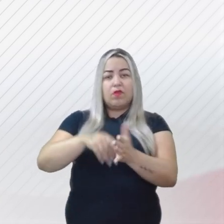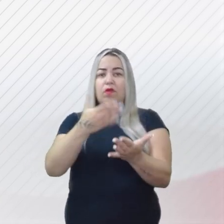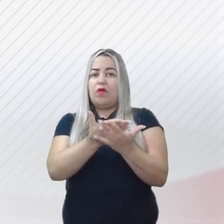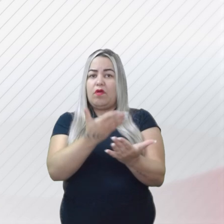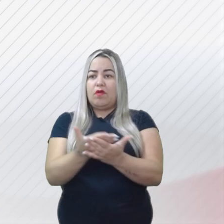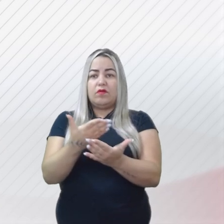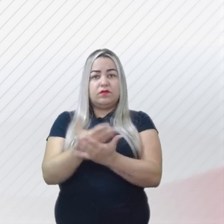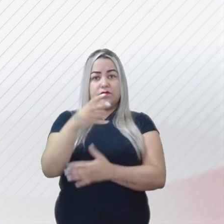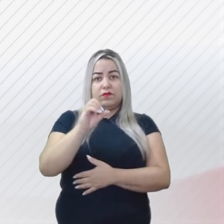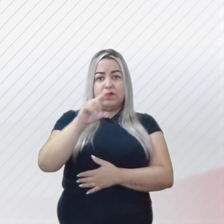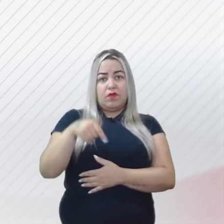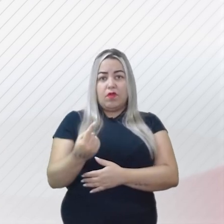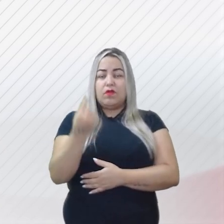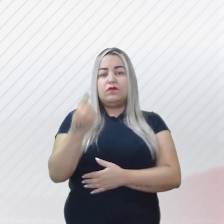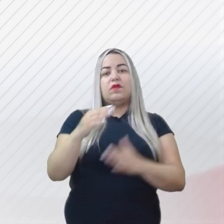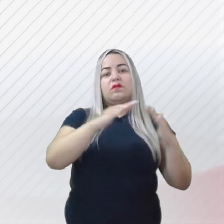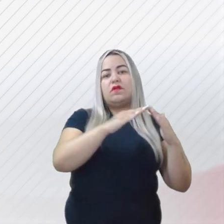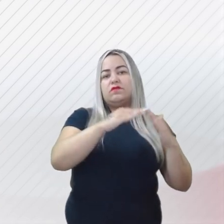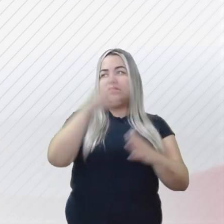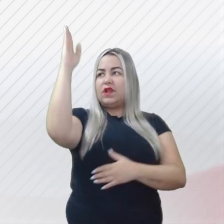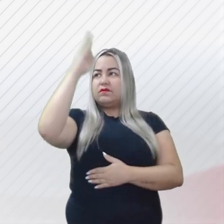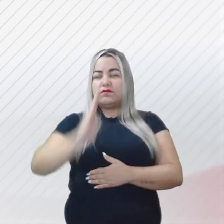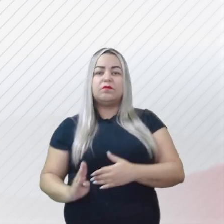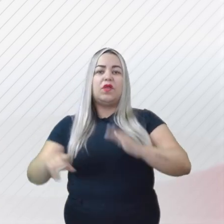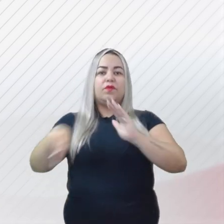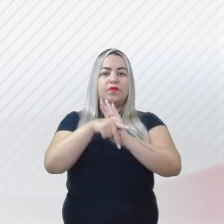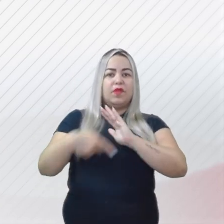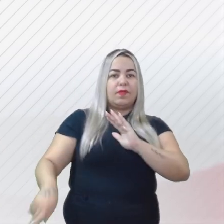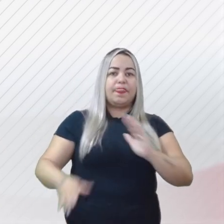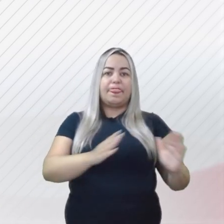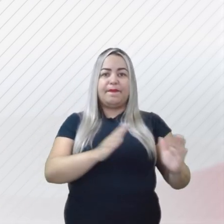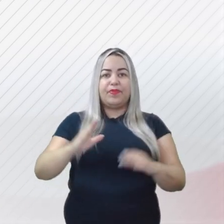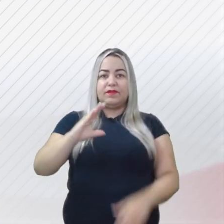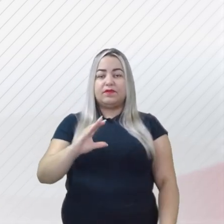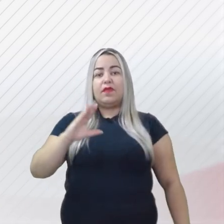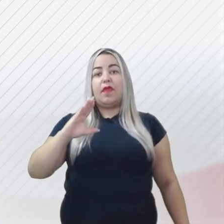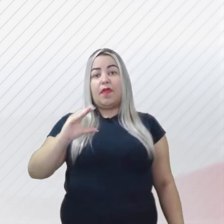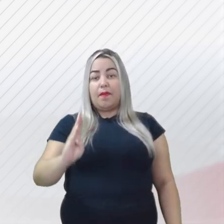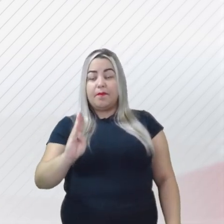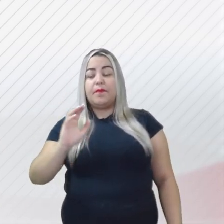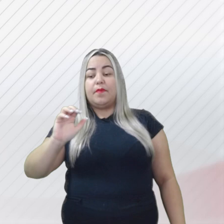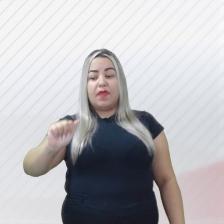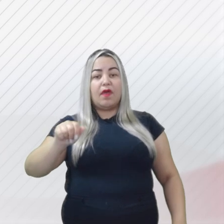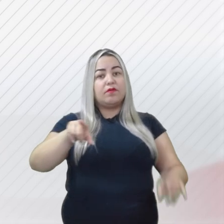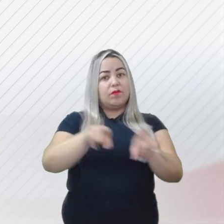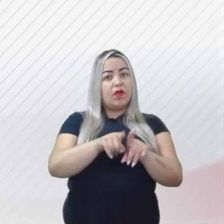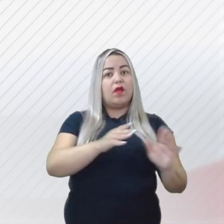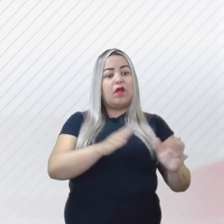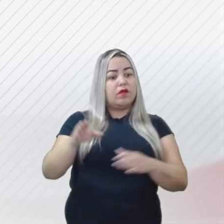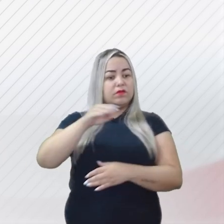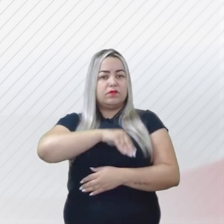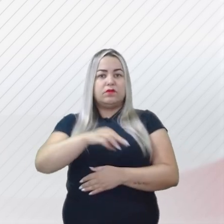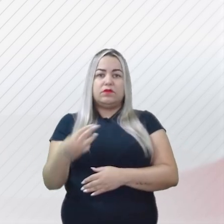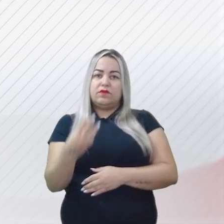que 50,1% dos domicílios brasileiros pertencem às classes C, B ou A, com renda